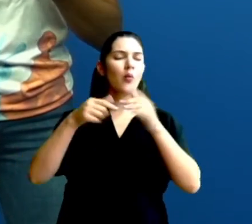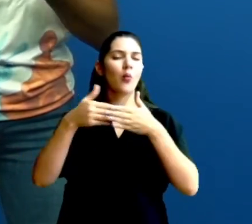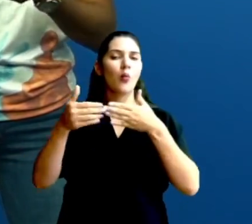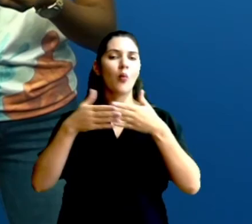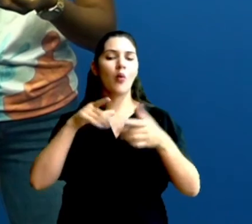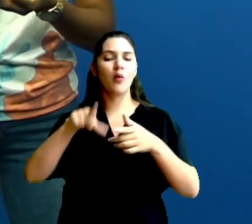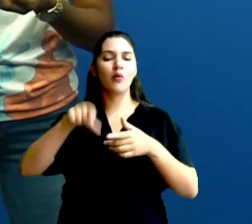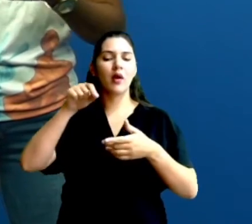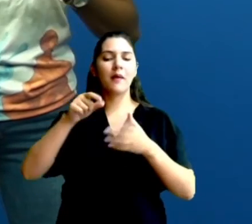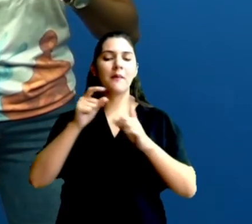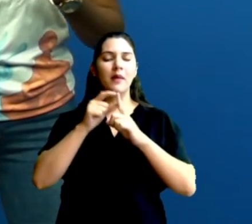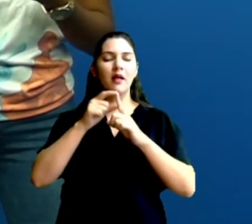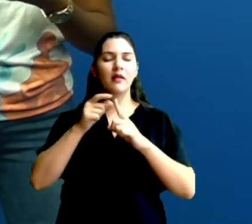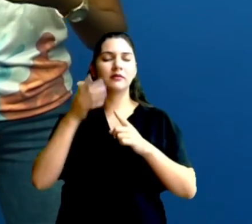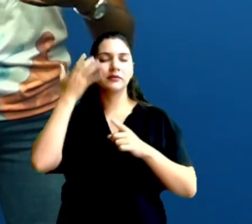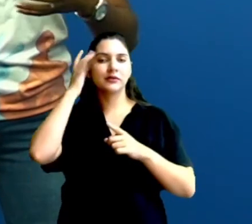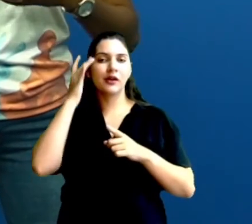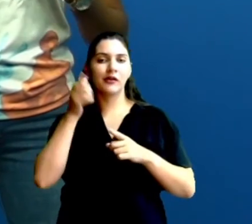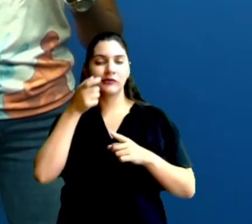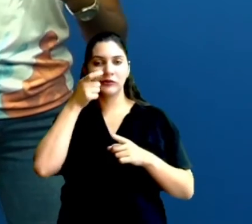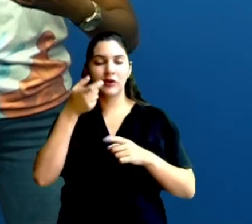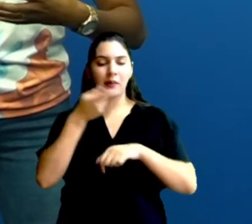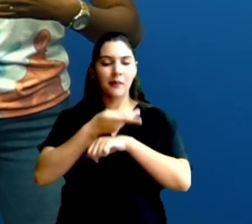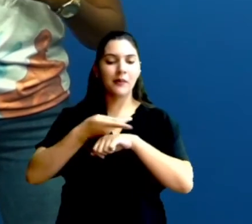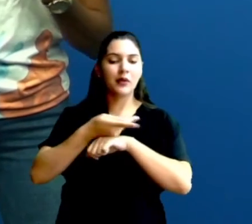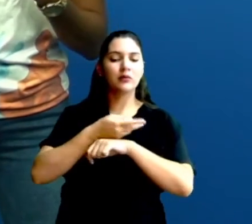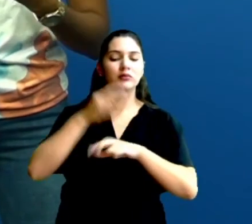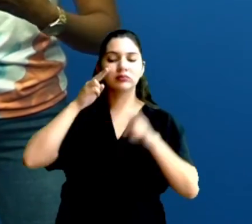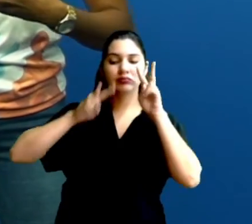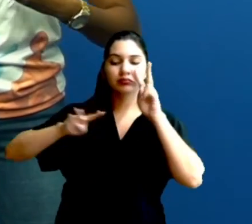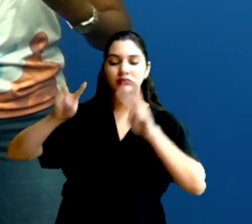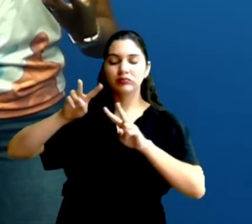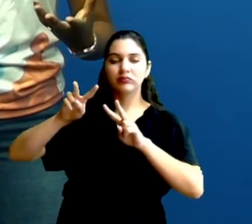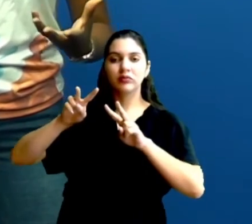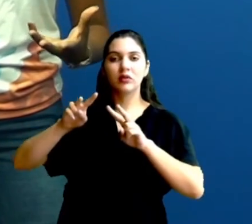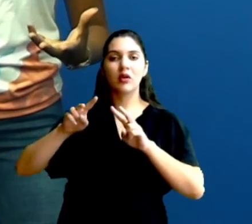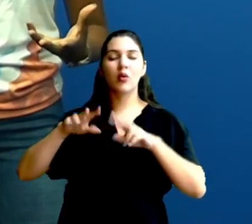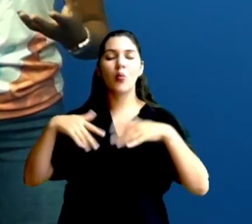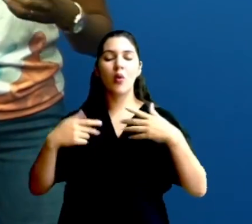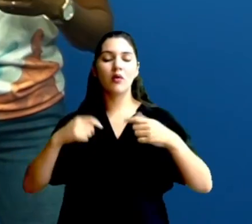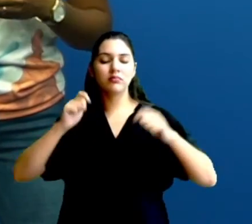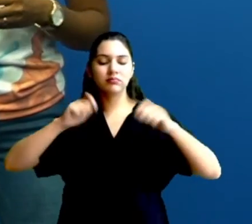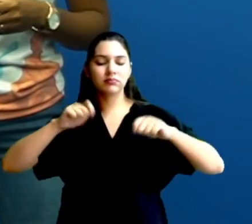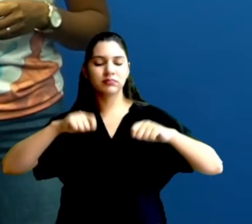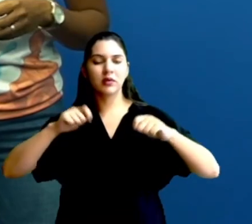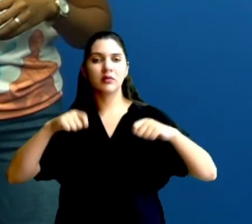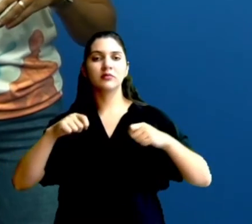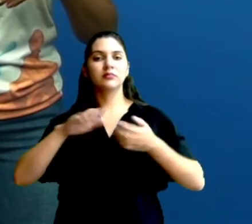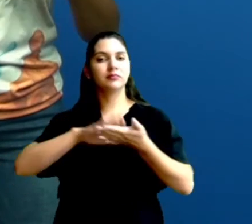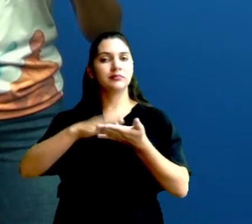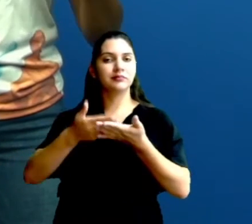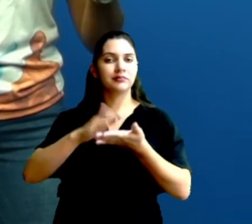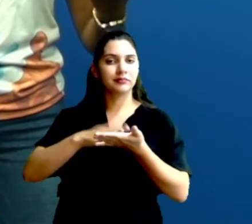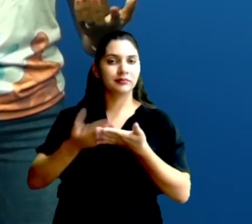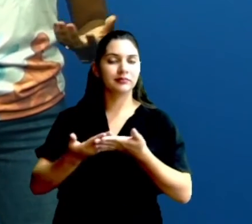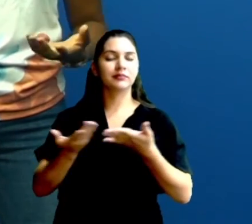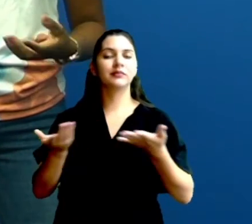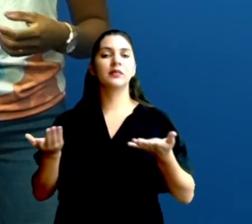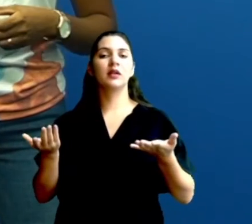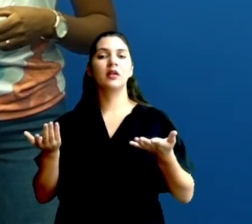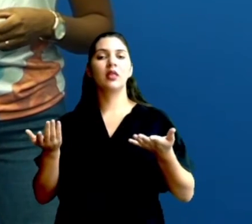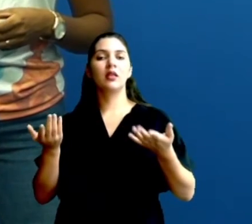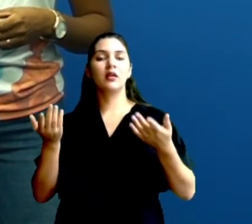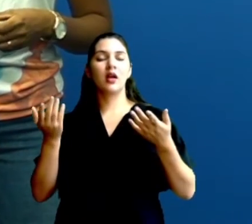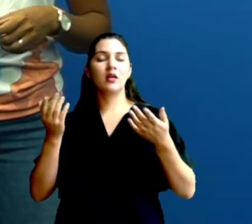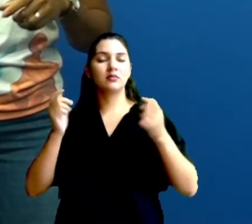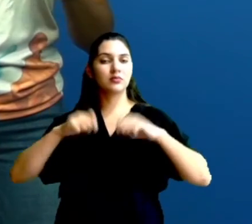acha aí interessante e procura ver quais são essas possibilidades de traduções ou essas possibilidades